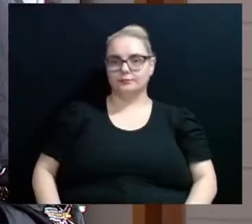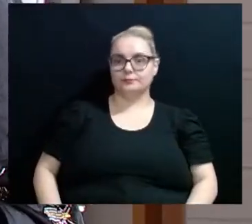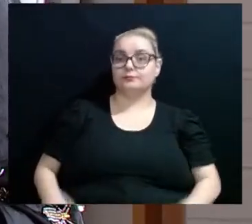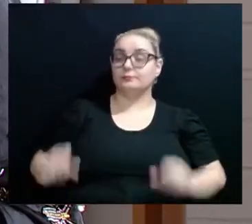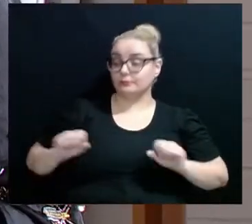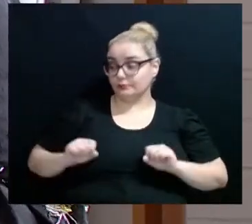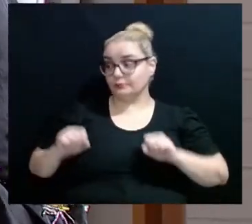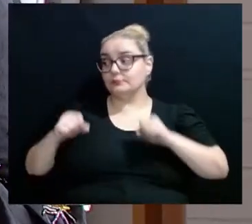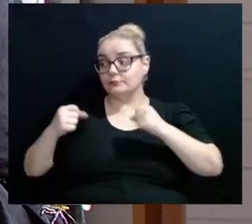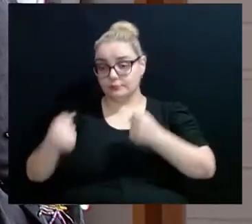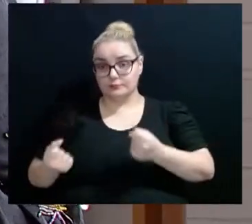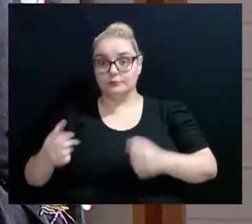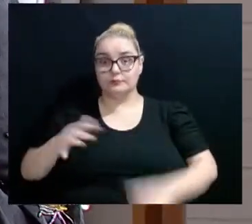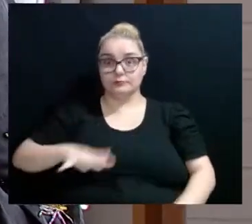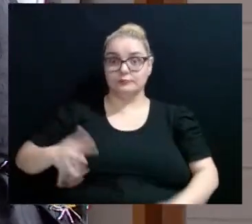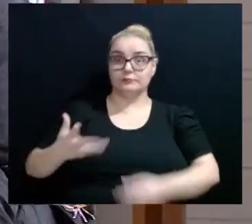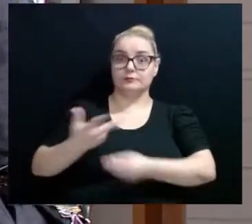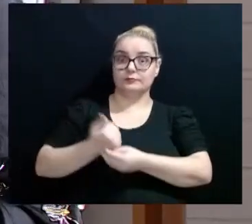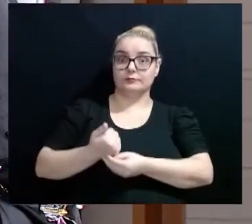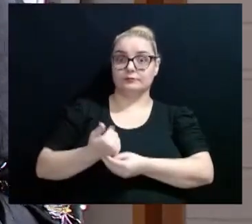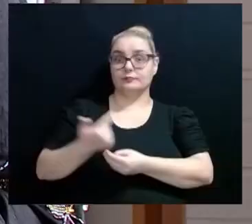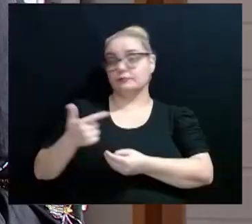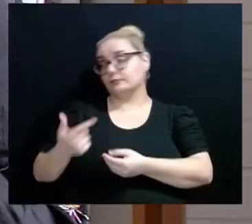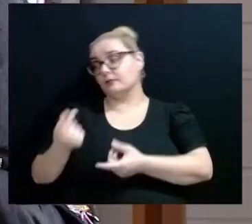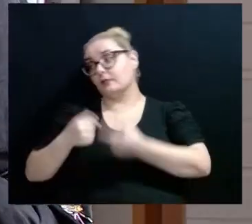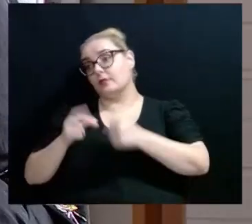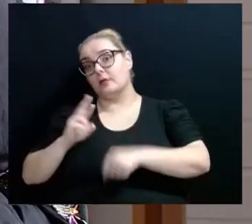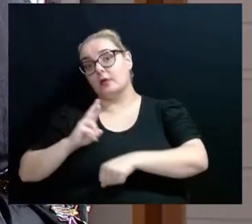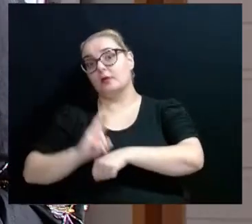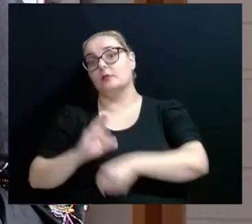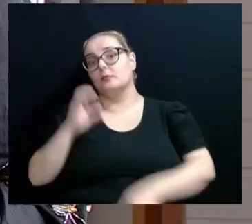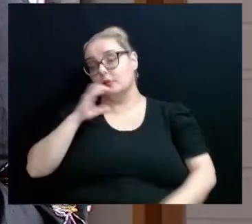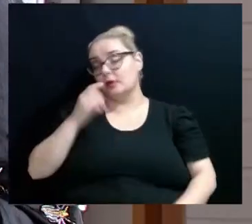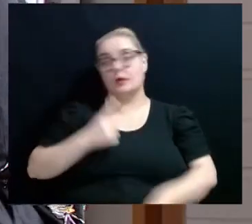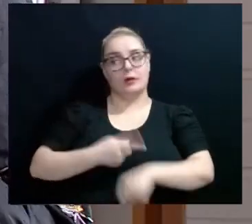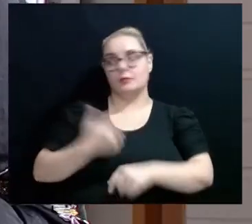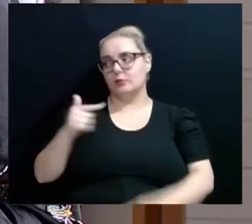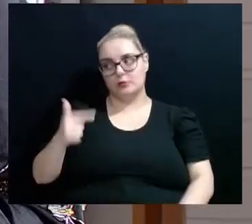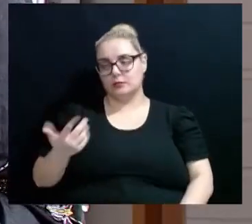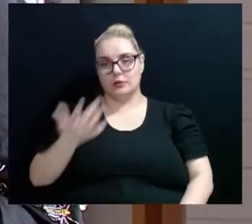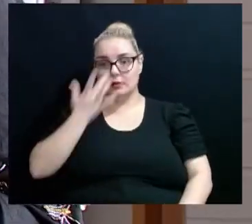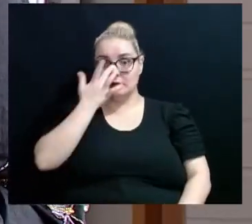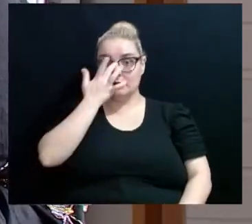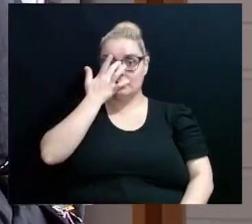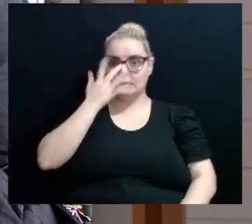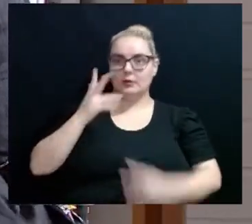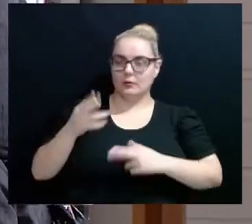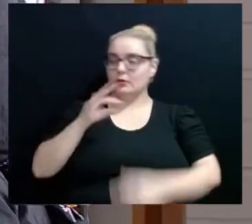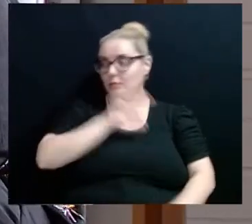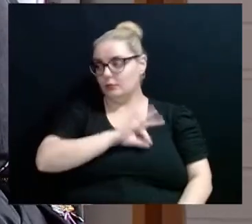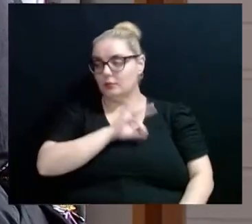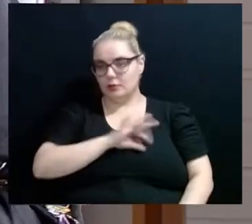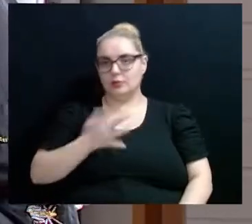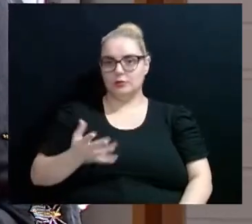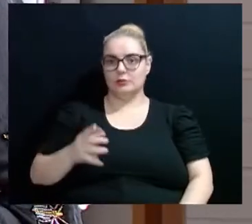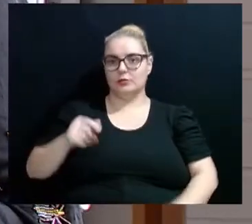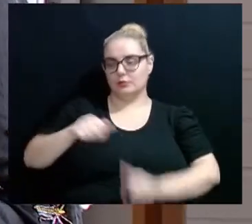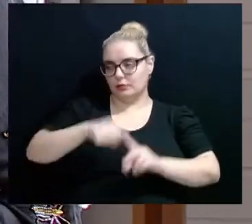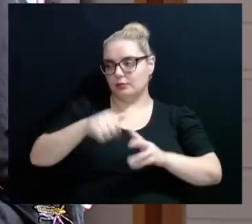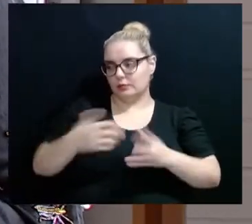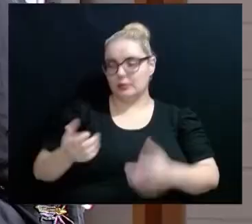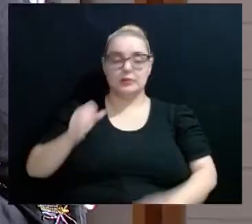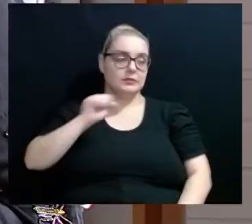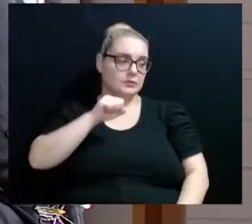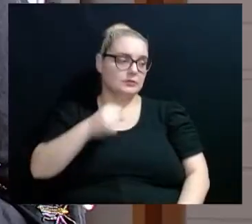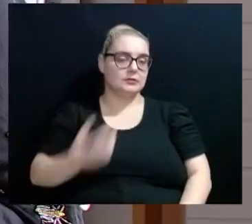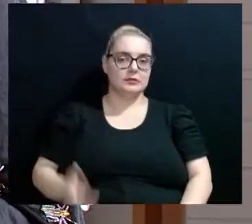demanda uma dedicação na arte e não tem um retorno tão rápido, tão imediato, igual ter um salário ali